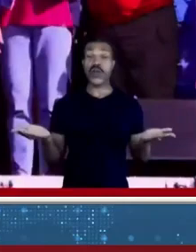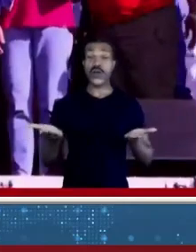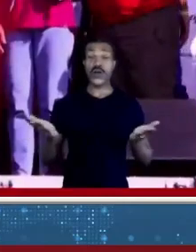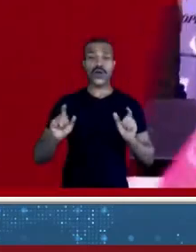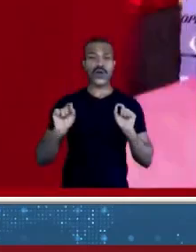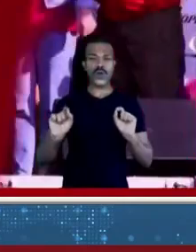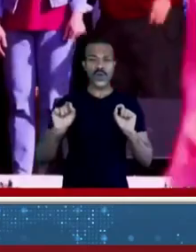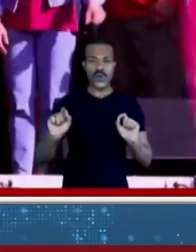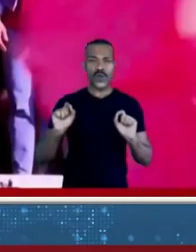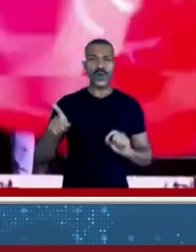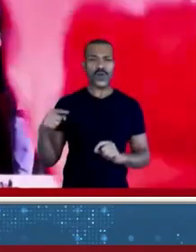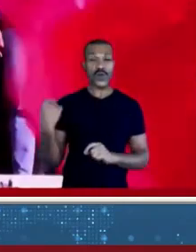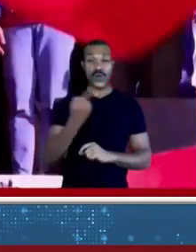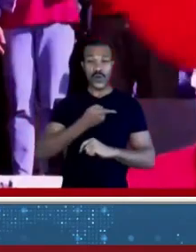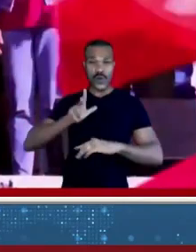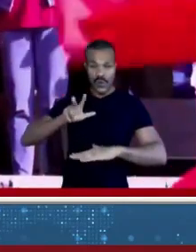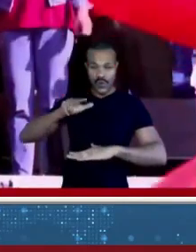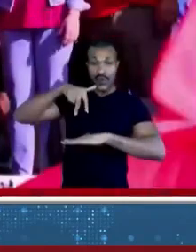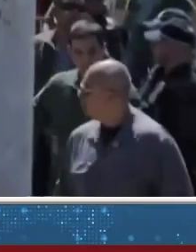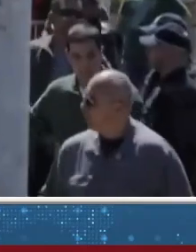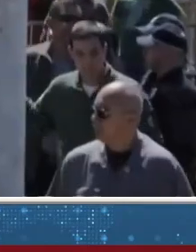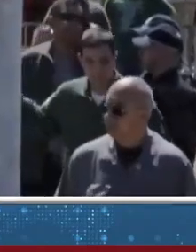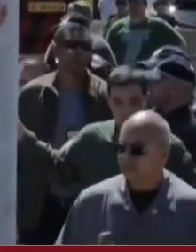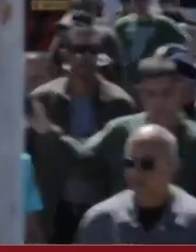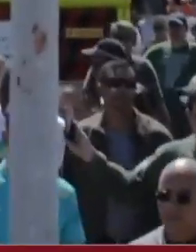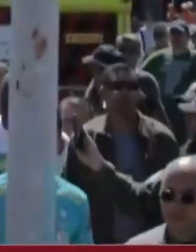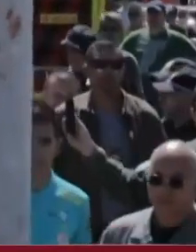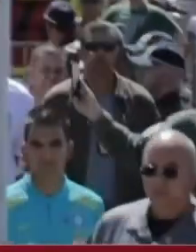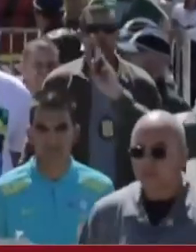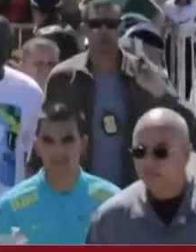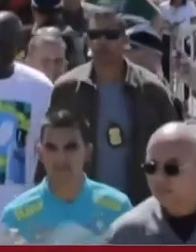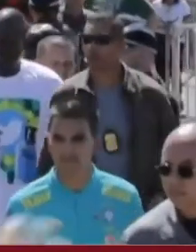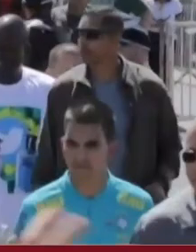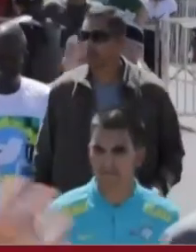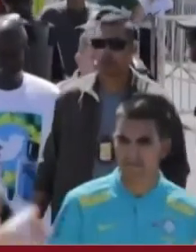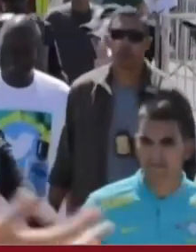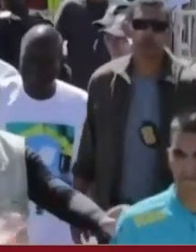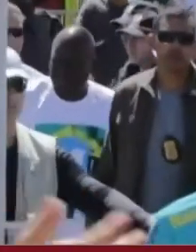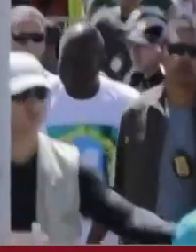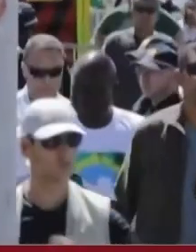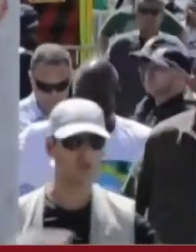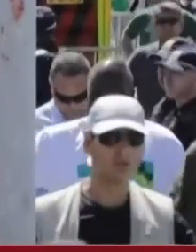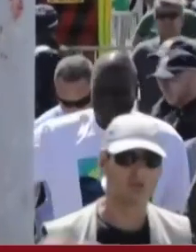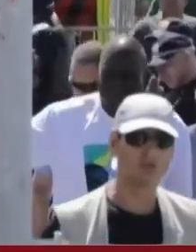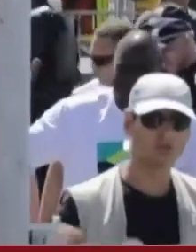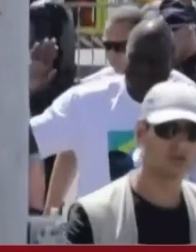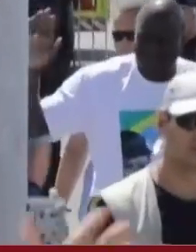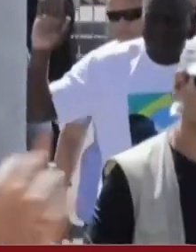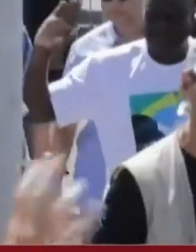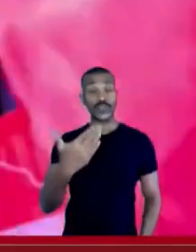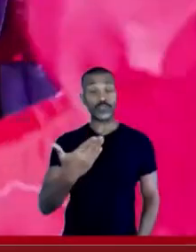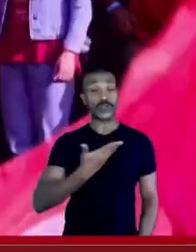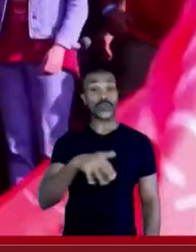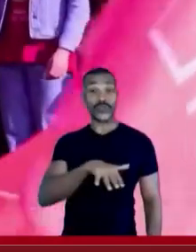ser feito, tudo isso aí precisa ser colocado. As análises em relação ao início da campanha eleitoral para a presidência